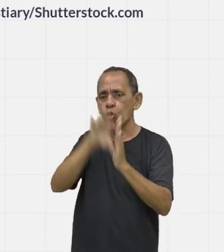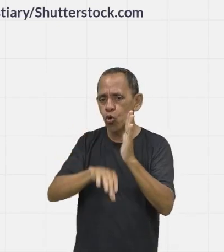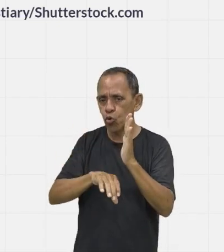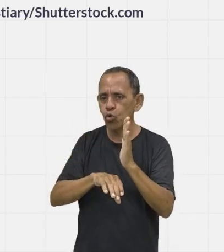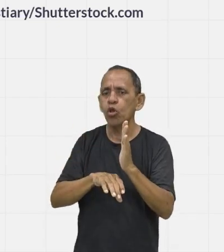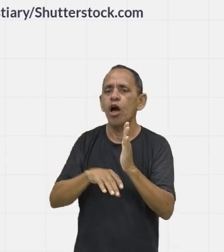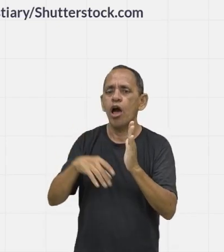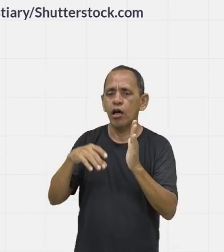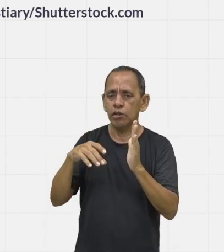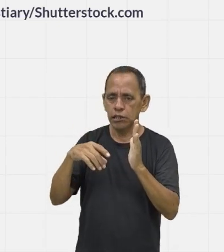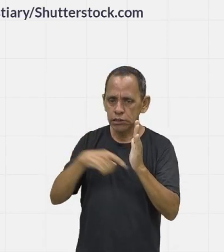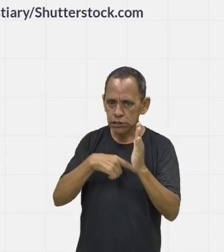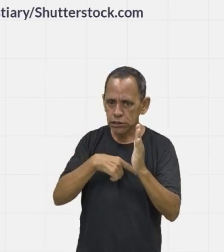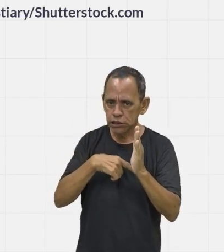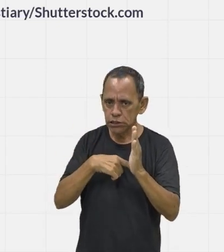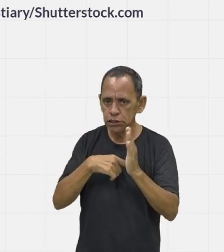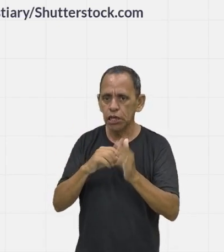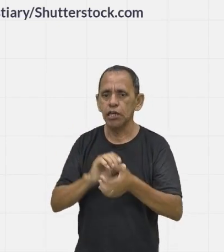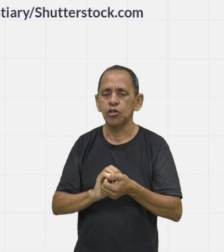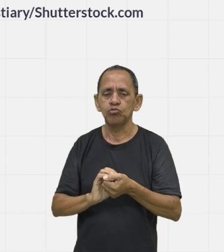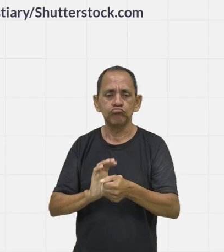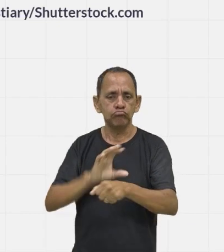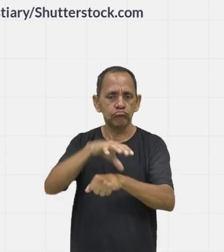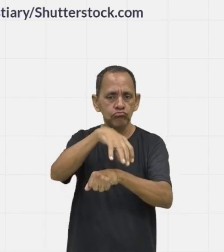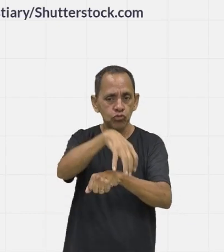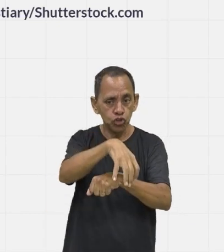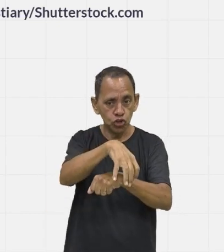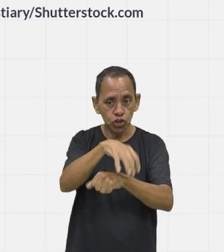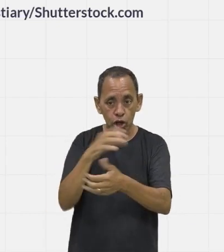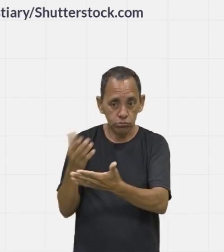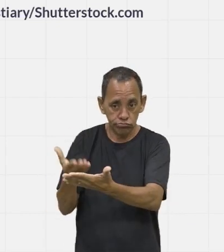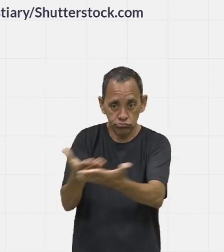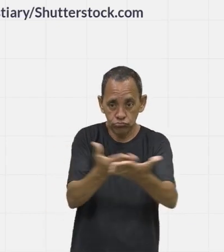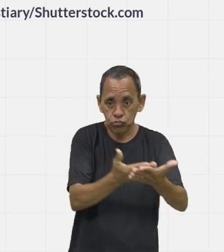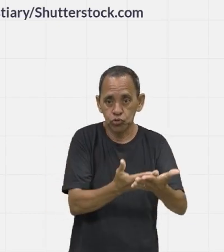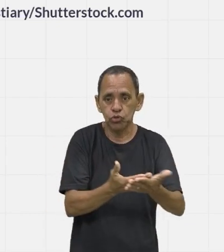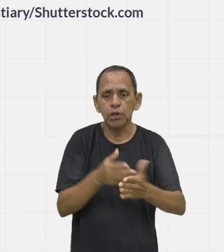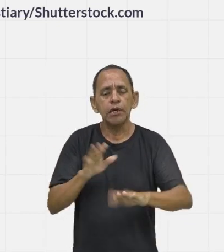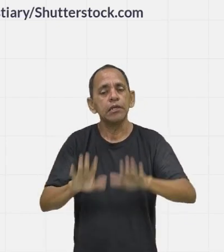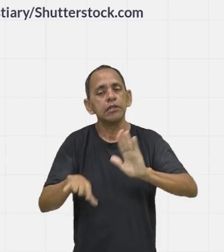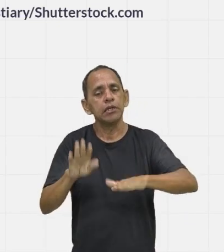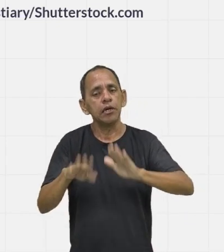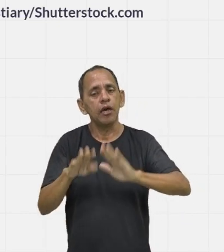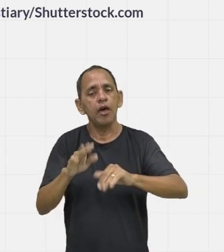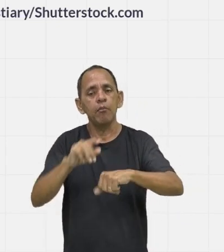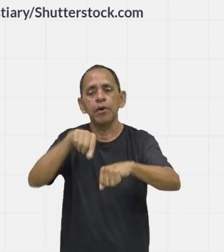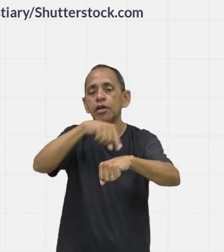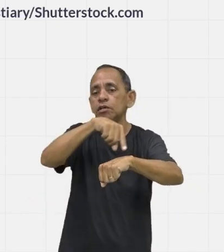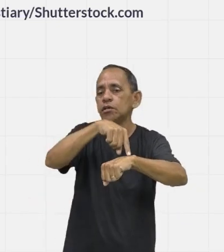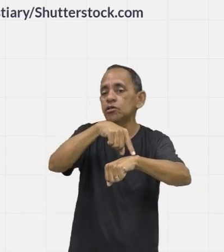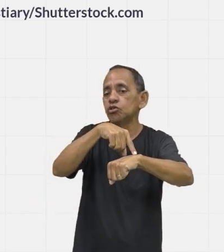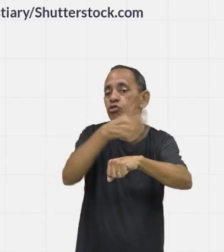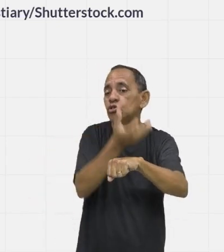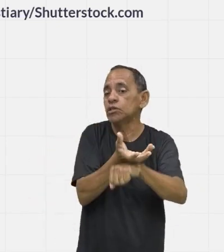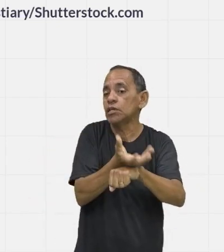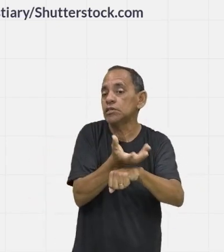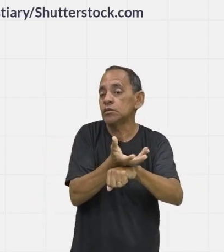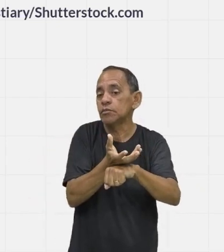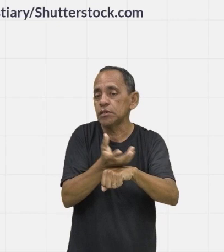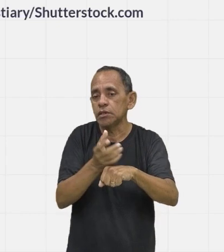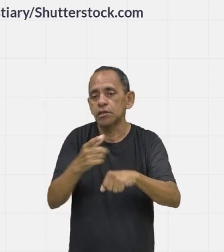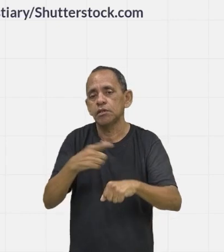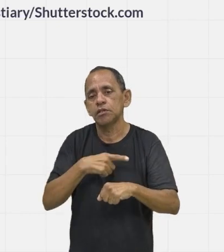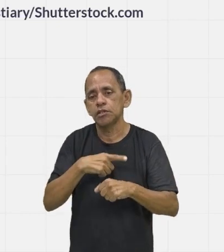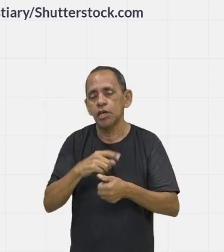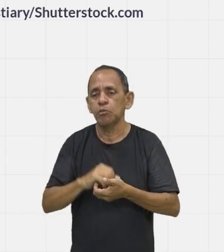a quantidade de unidade de estudos, né, vai depender da carga horária daquele componente. Temos componentes